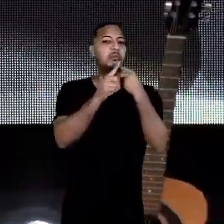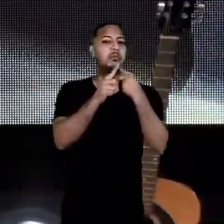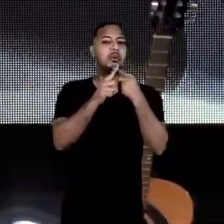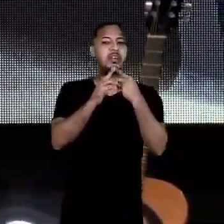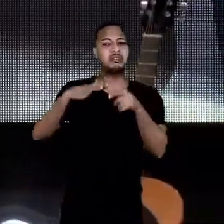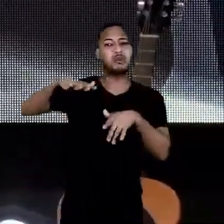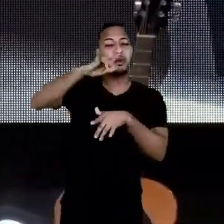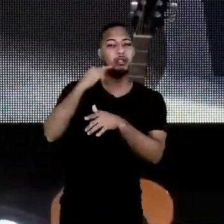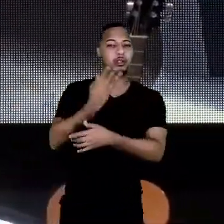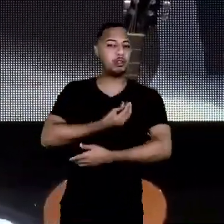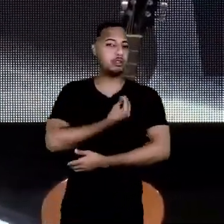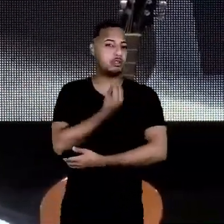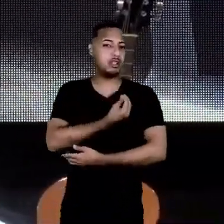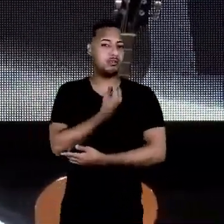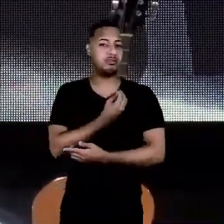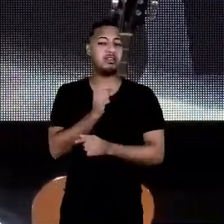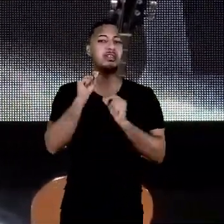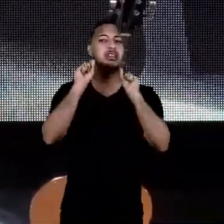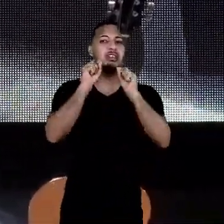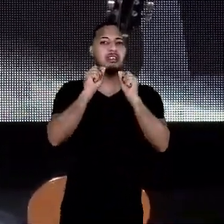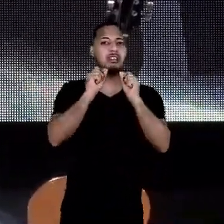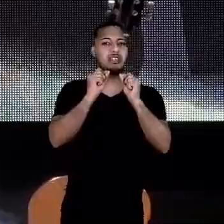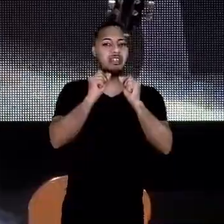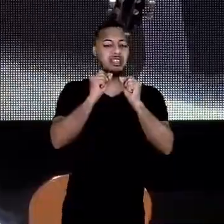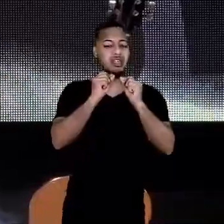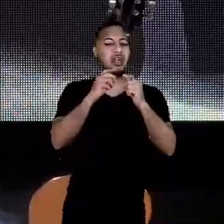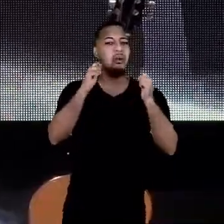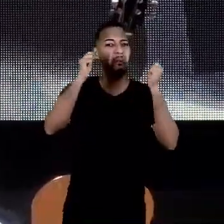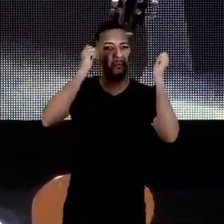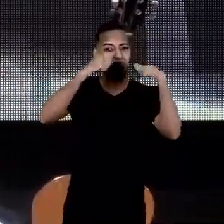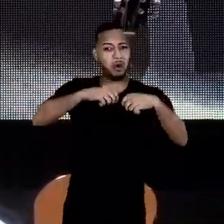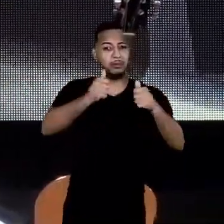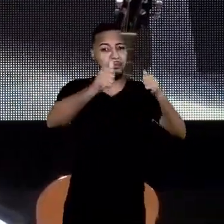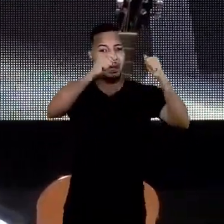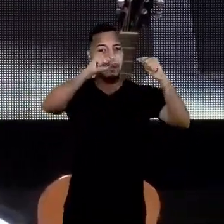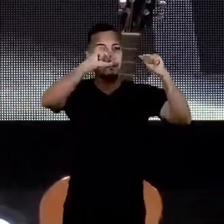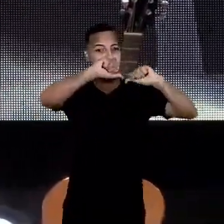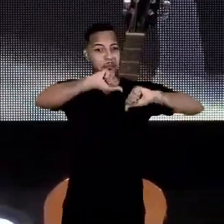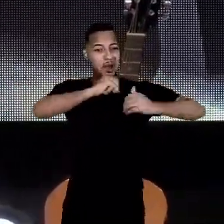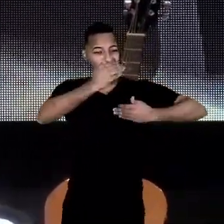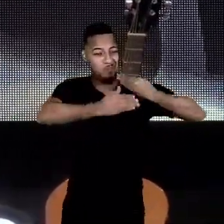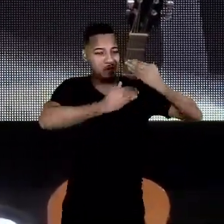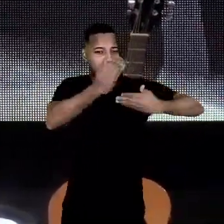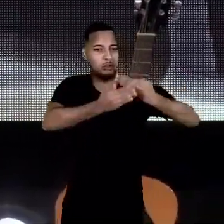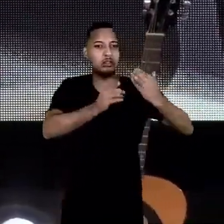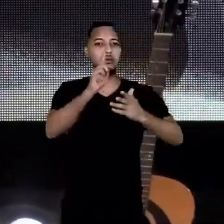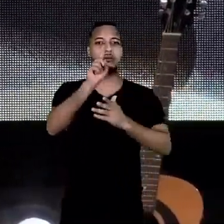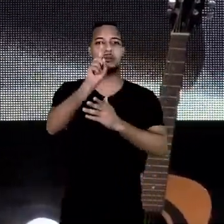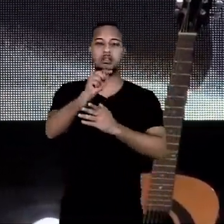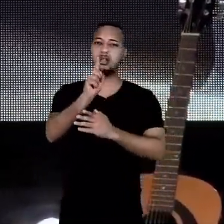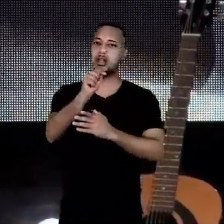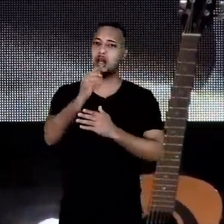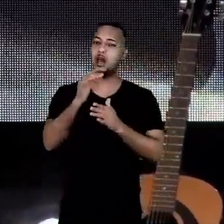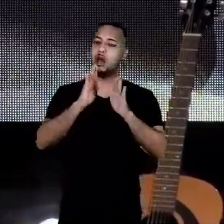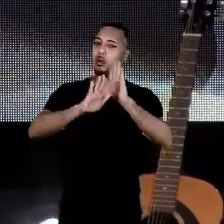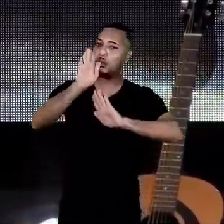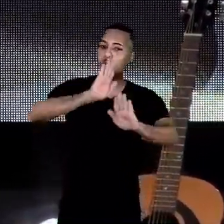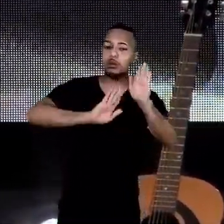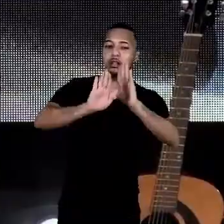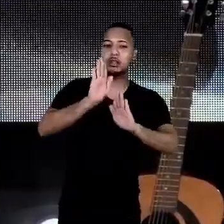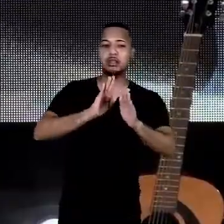acha assim, ah, não tem nenhum problema, pois vai deixando, porque ei, aquilo que você não